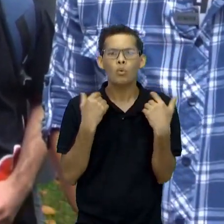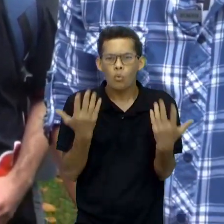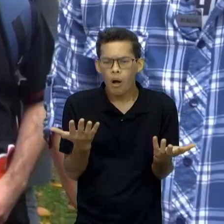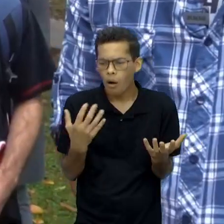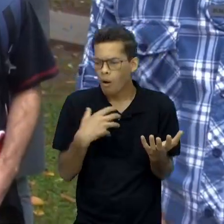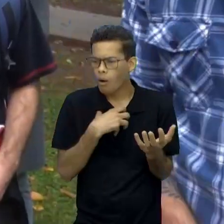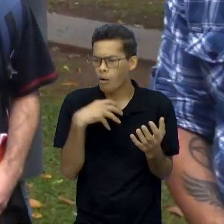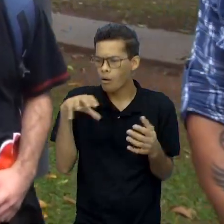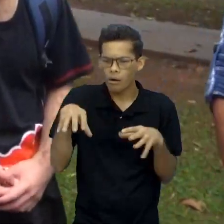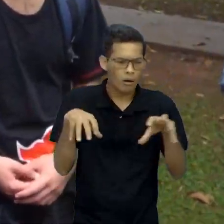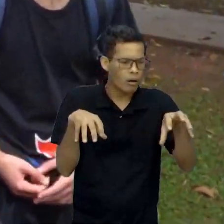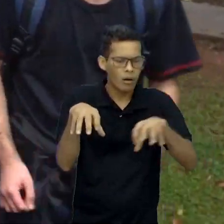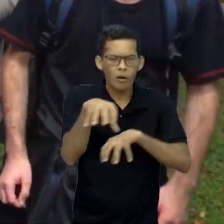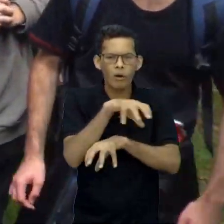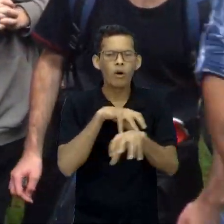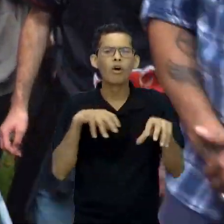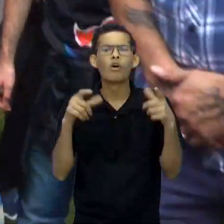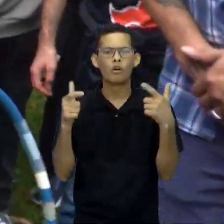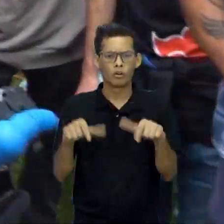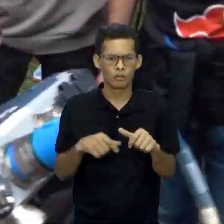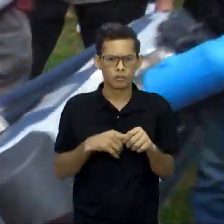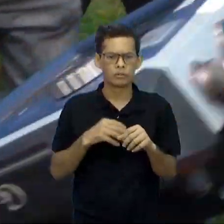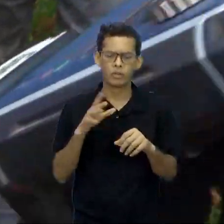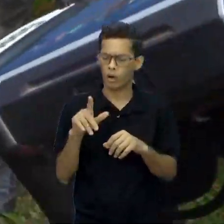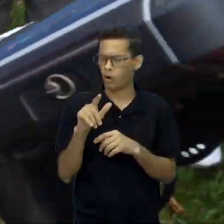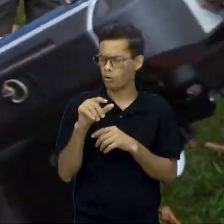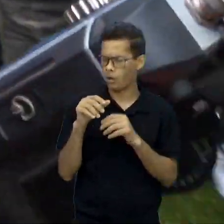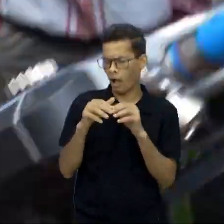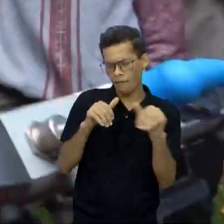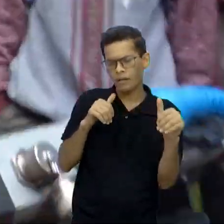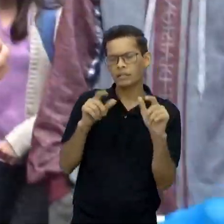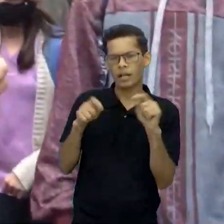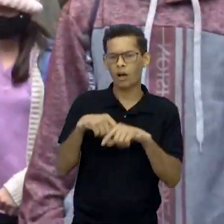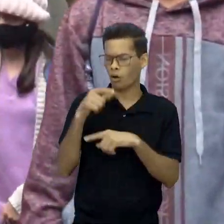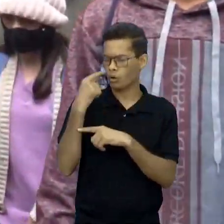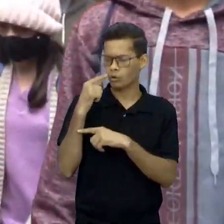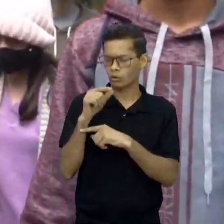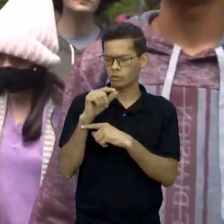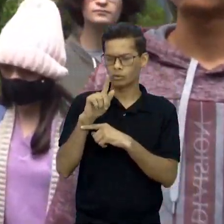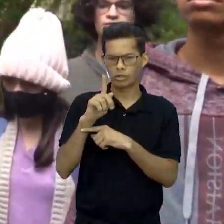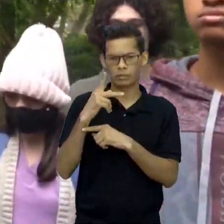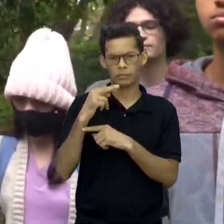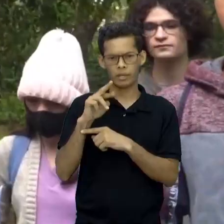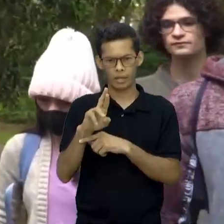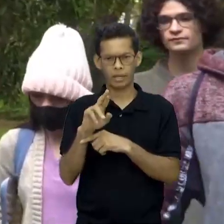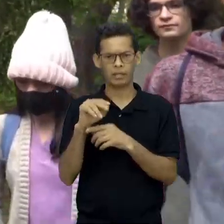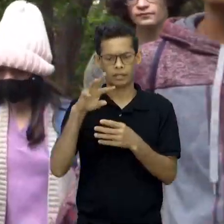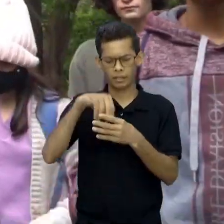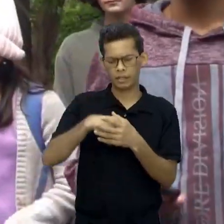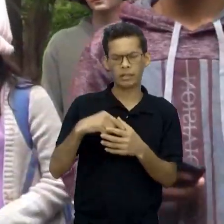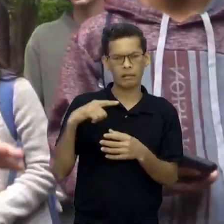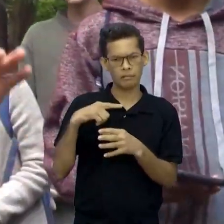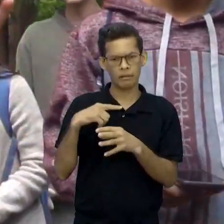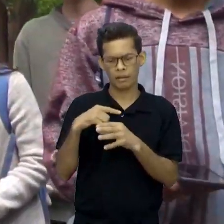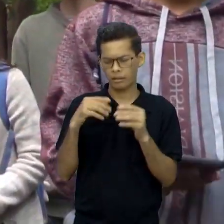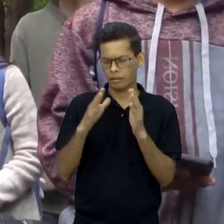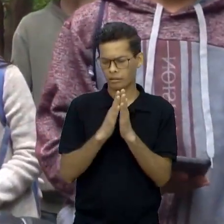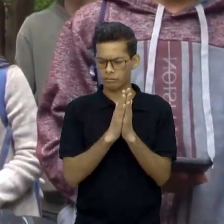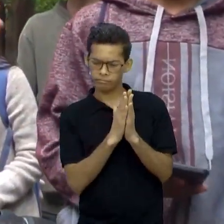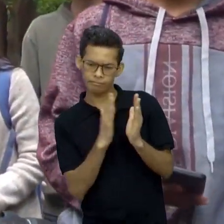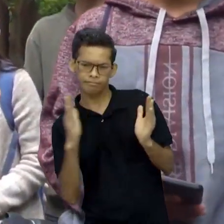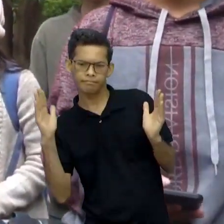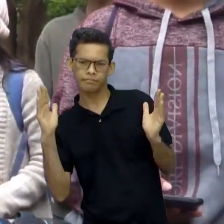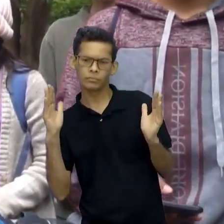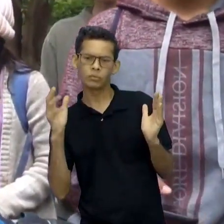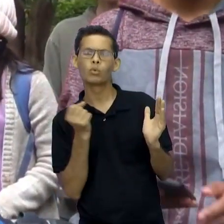falei. É só afastar. O GPR é um método que ele tem uma precisão na horizontal, precisão